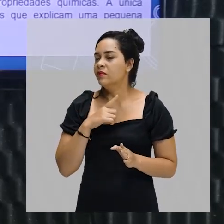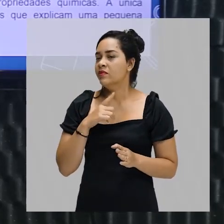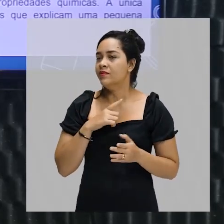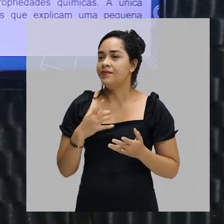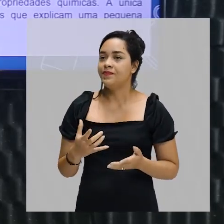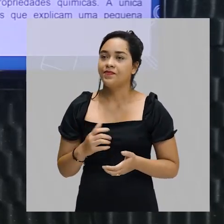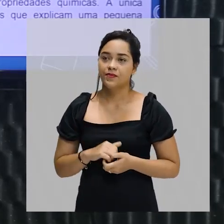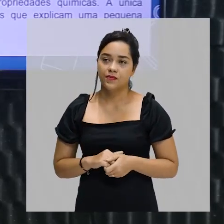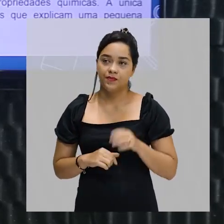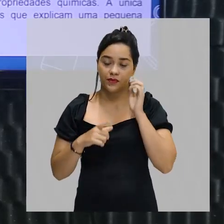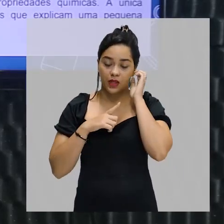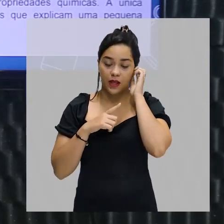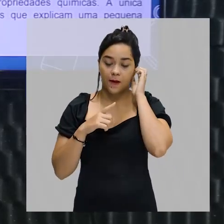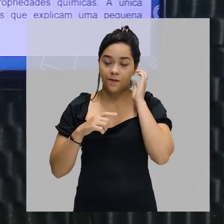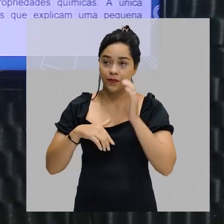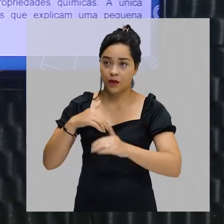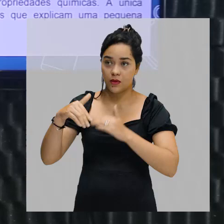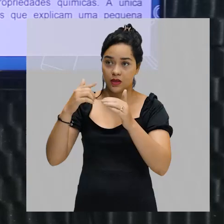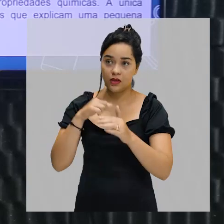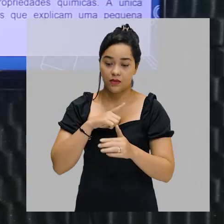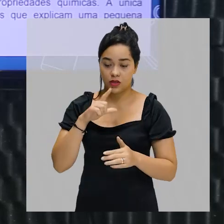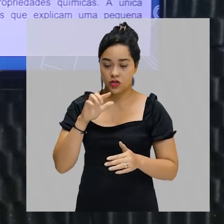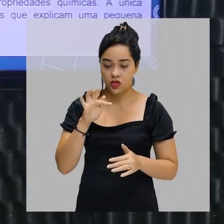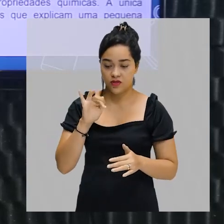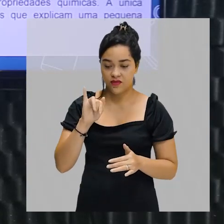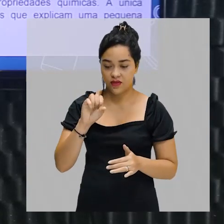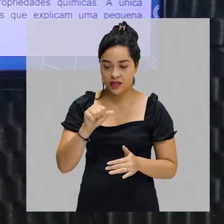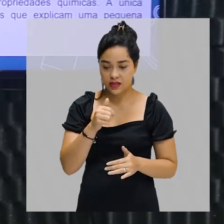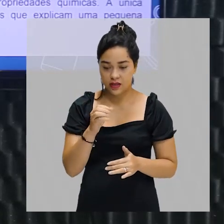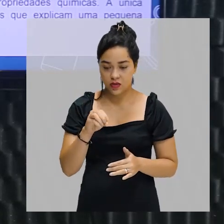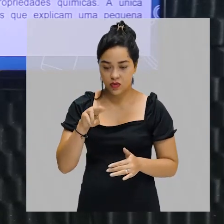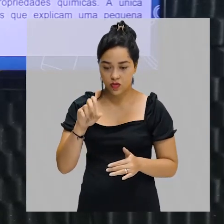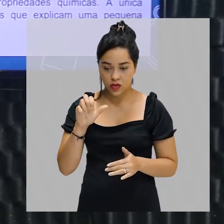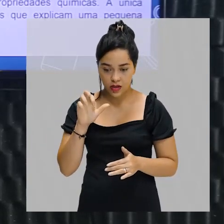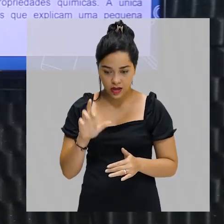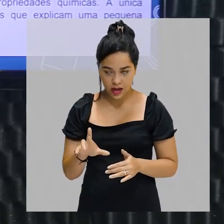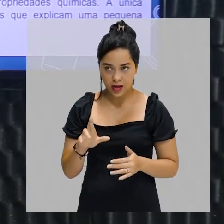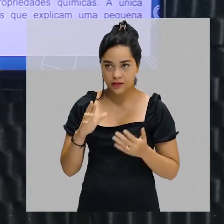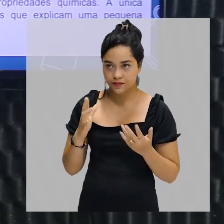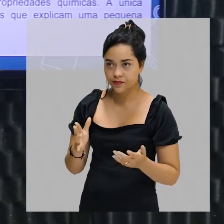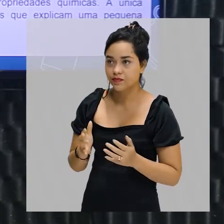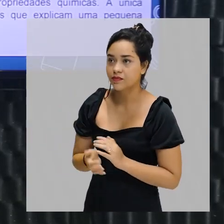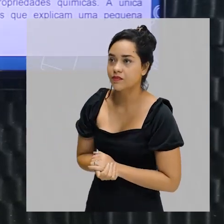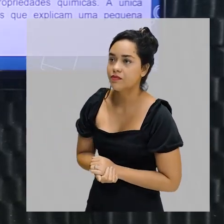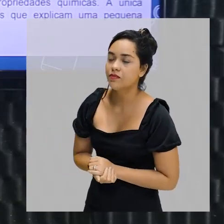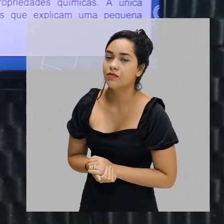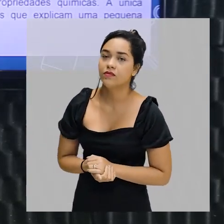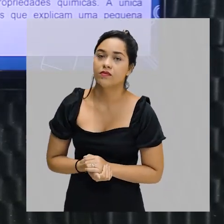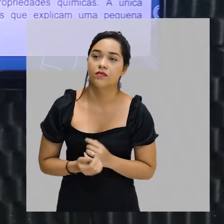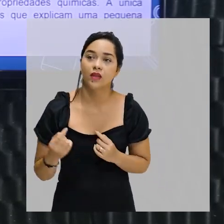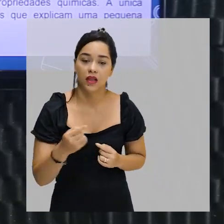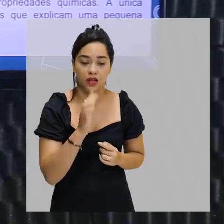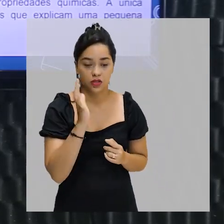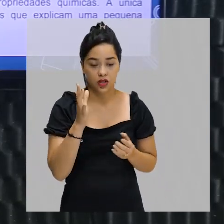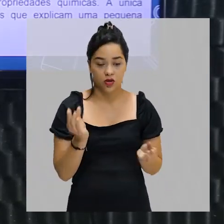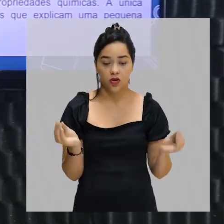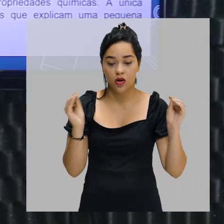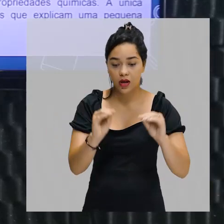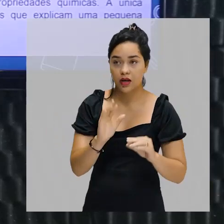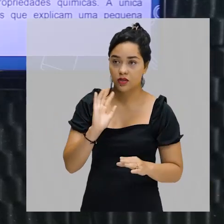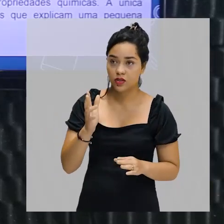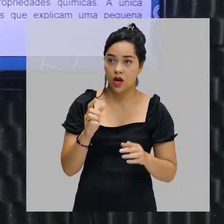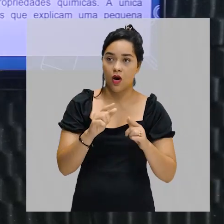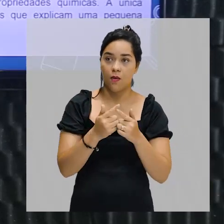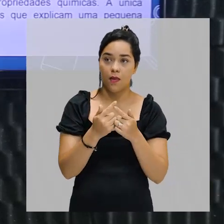O urânio vai passar pelo processo ali de fissão nuclear em cadeia, certo? Em cadeia, lá já foi colocado